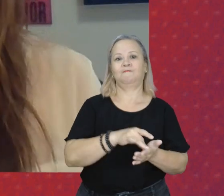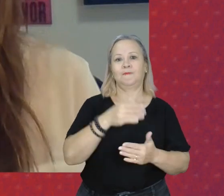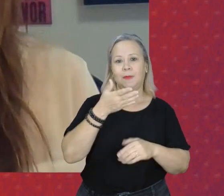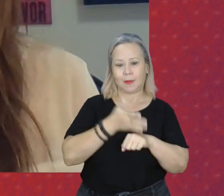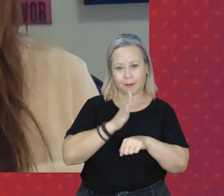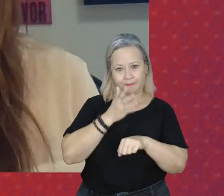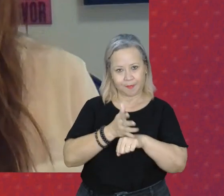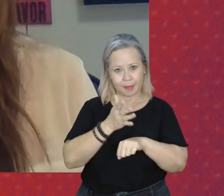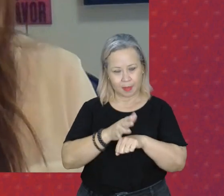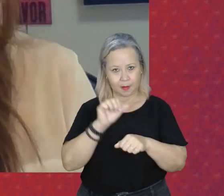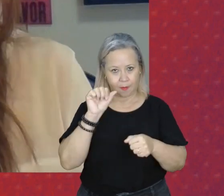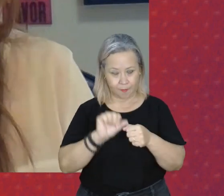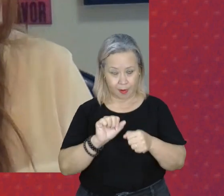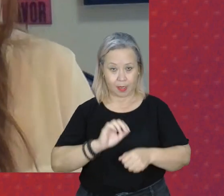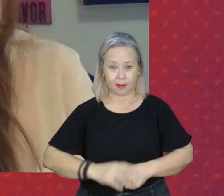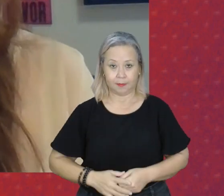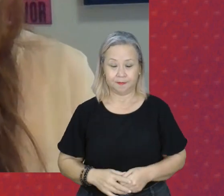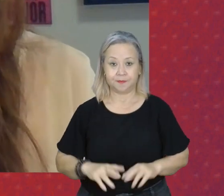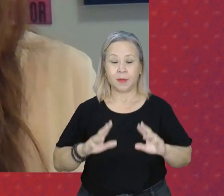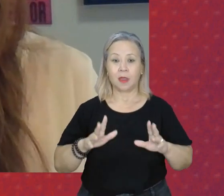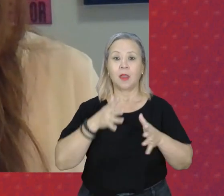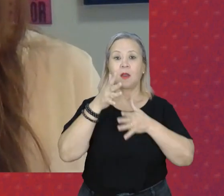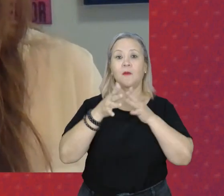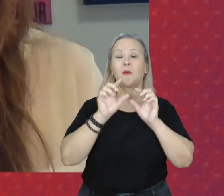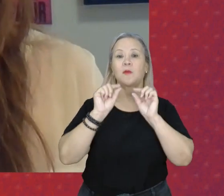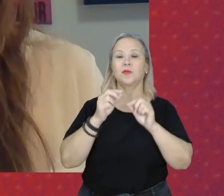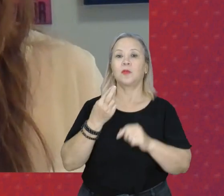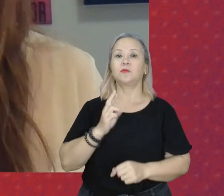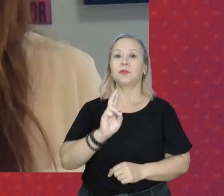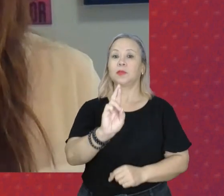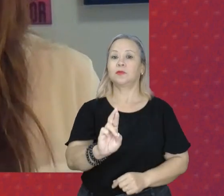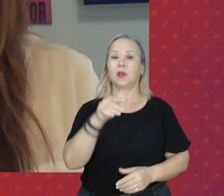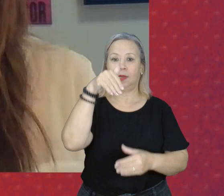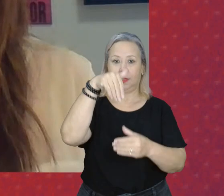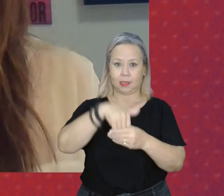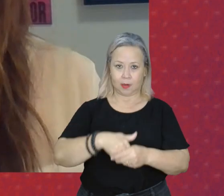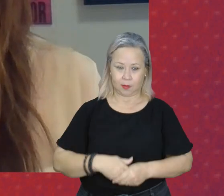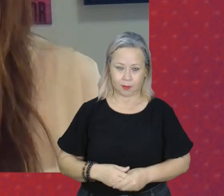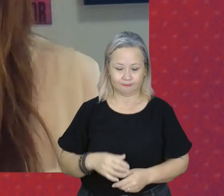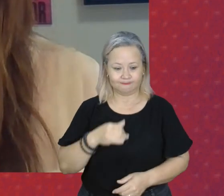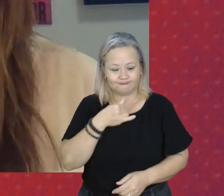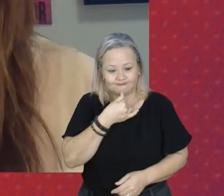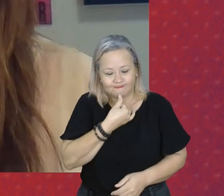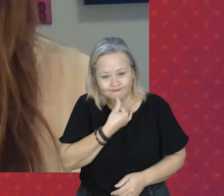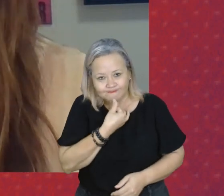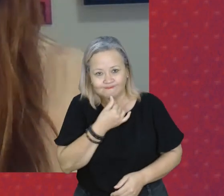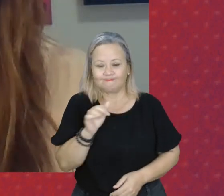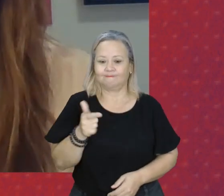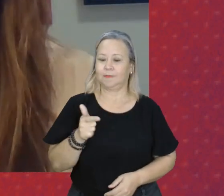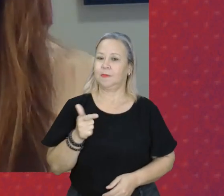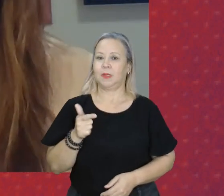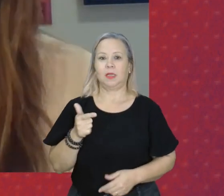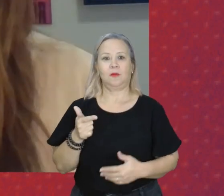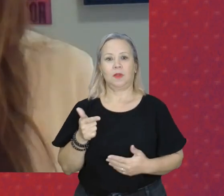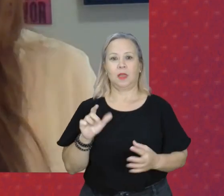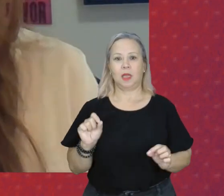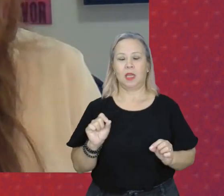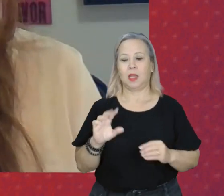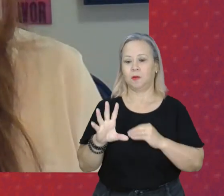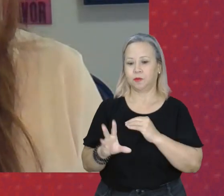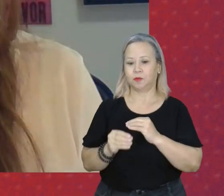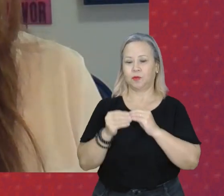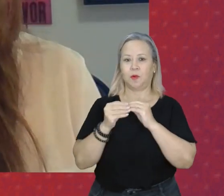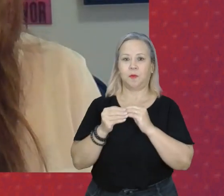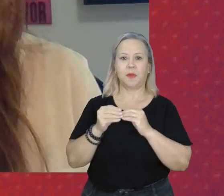executadas. E hoje eu vou falar um pouco sobre o resultado das eleições. Infelizmente, a gente não teve assim, um incremento